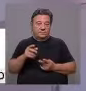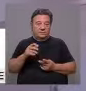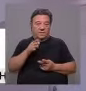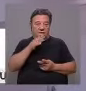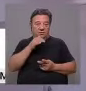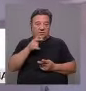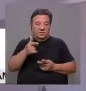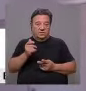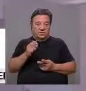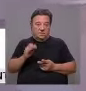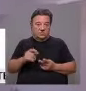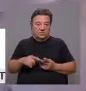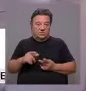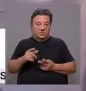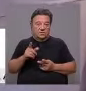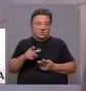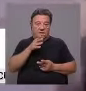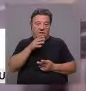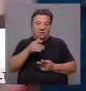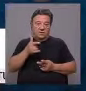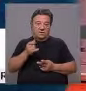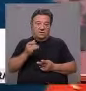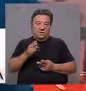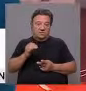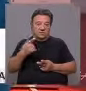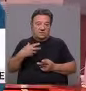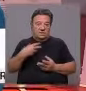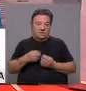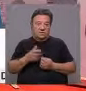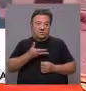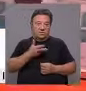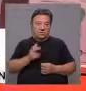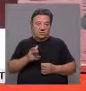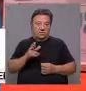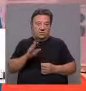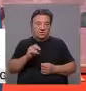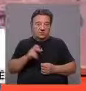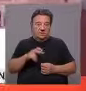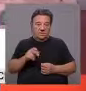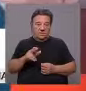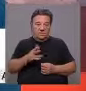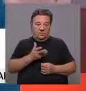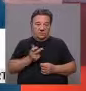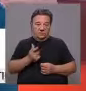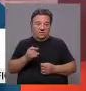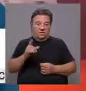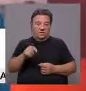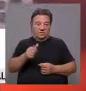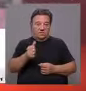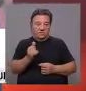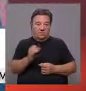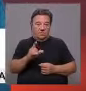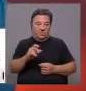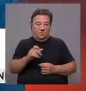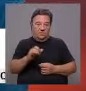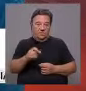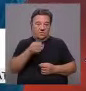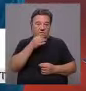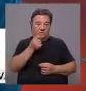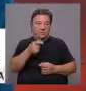Tejo Atlântico. E das Águas do Tejo Atlântico está connosco a doutora Sara Duarte, que também é bióloga e que nos vai falar um pouco sobre